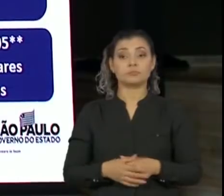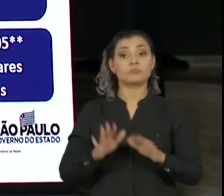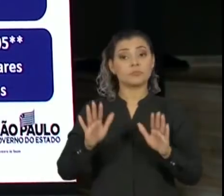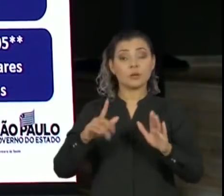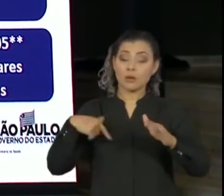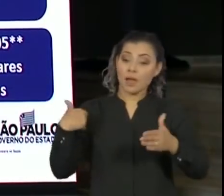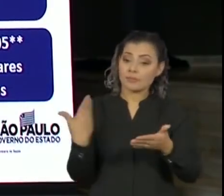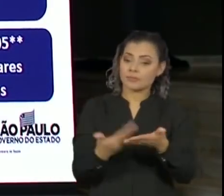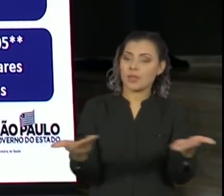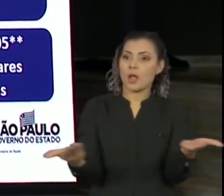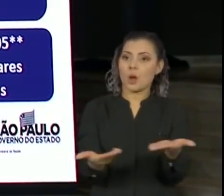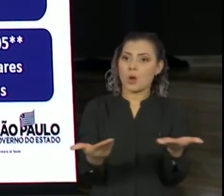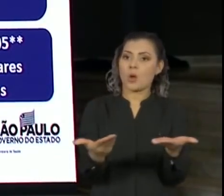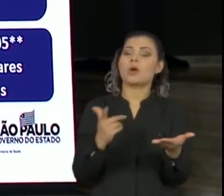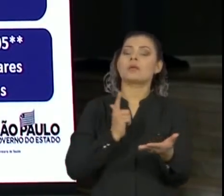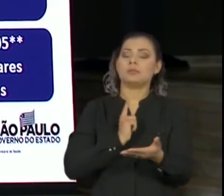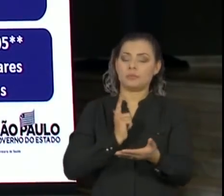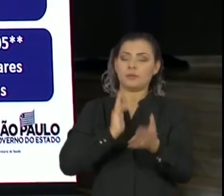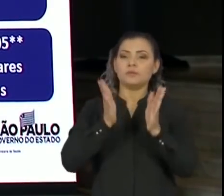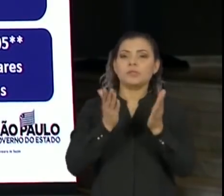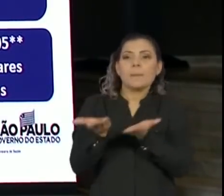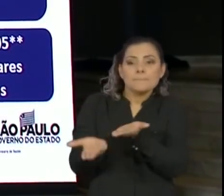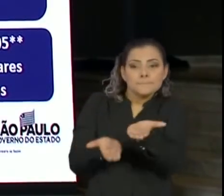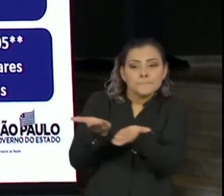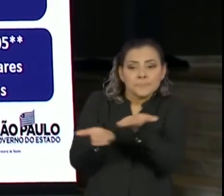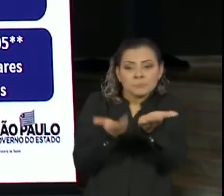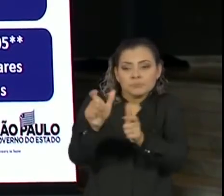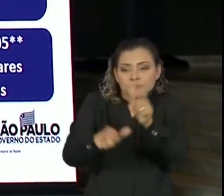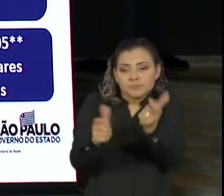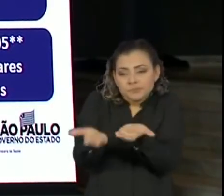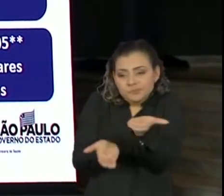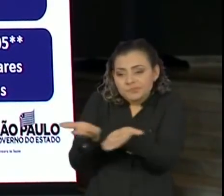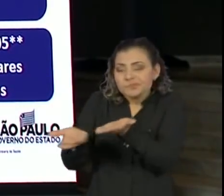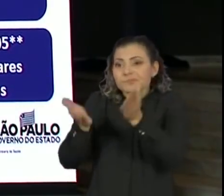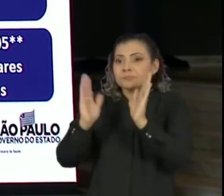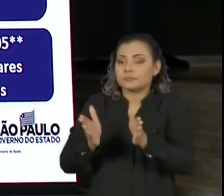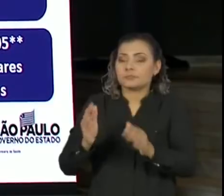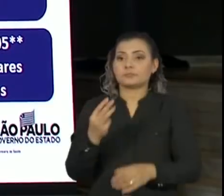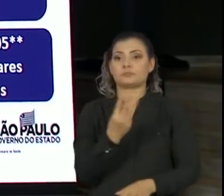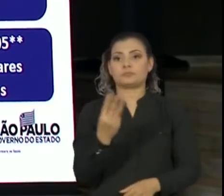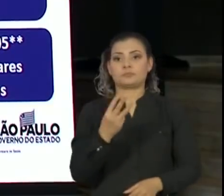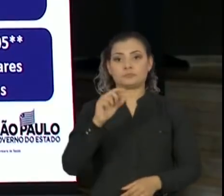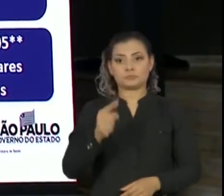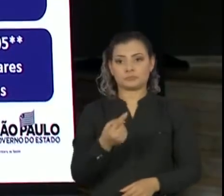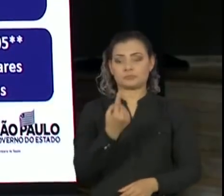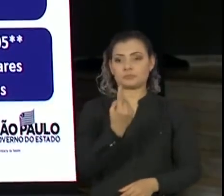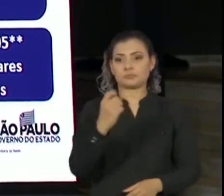Geramos até agora, pelos tratamentos em todo o sistema,